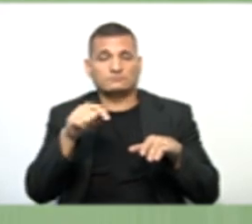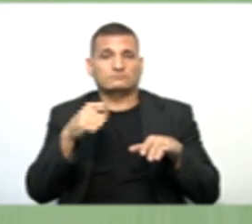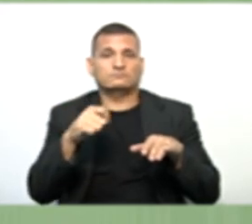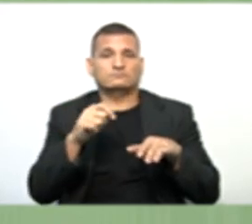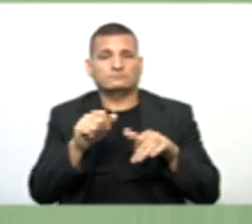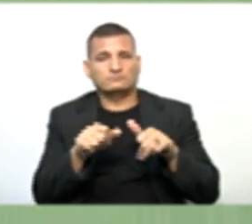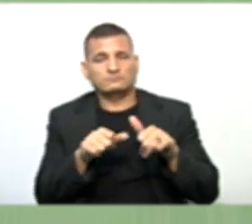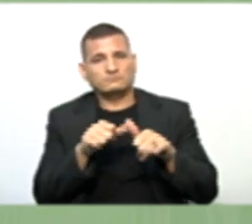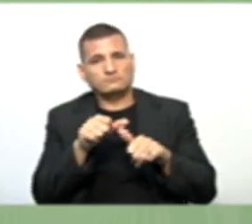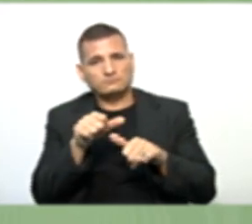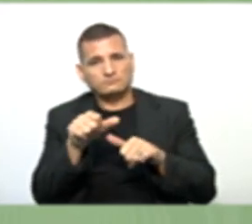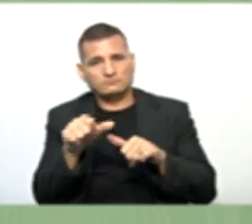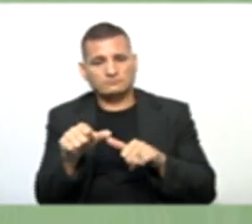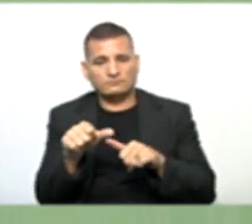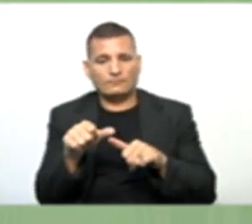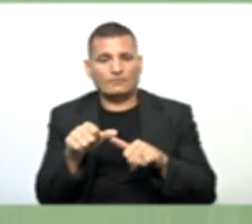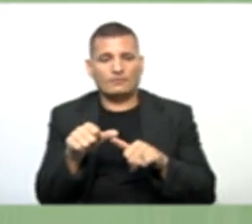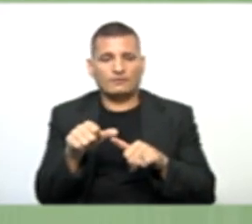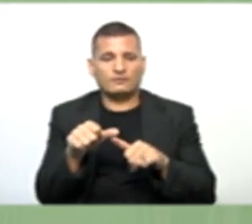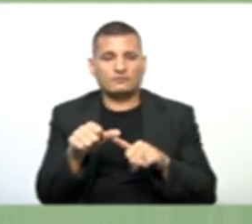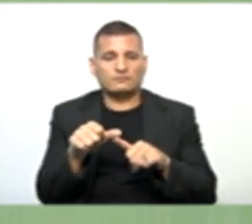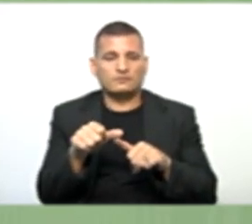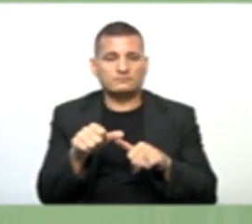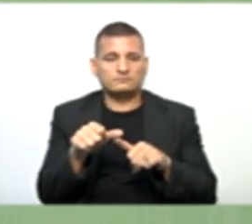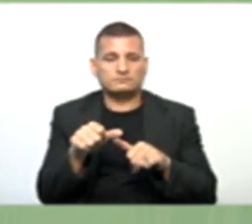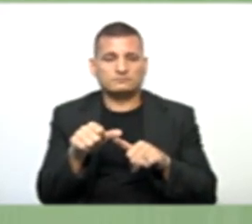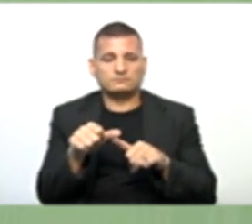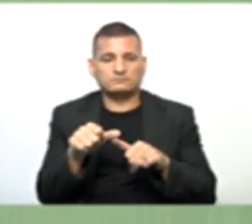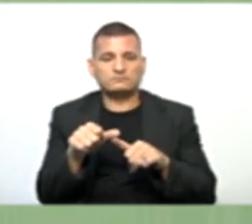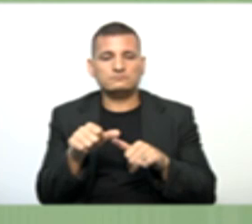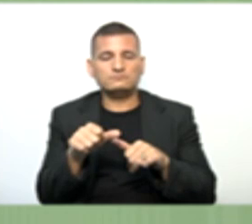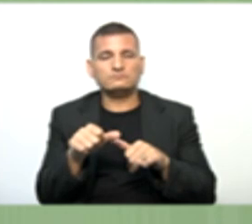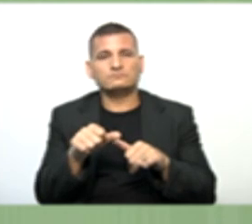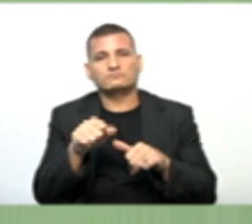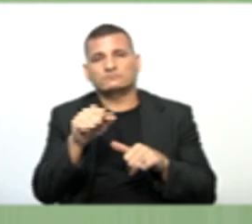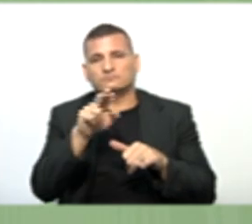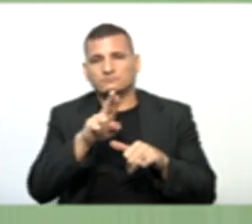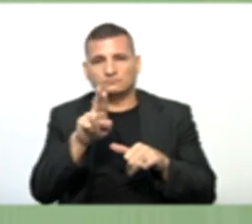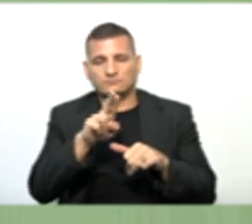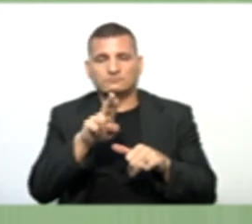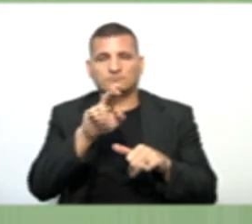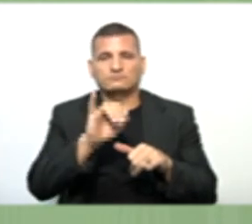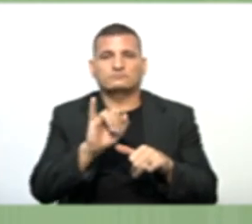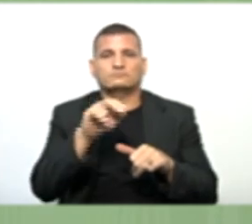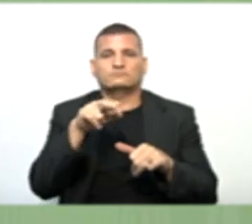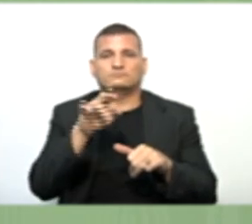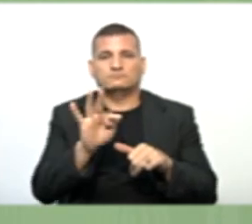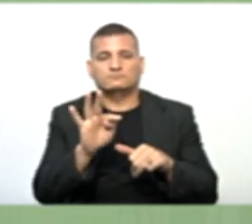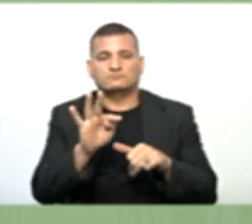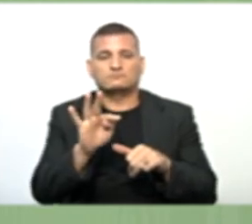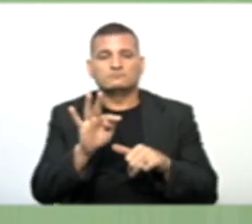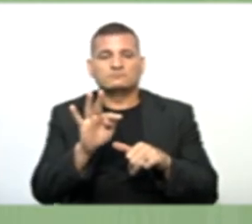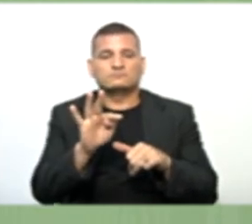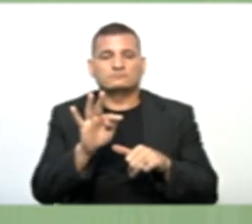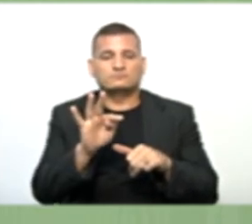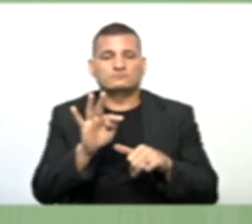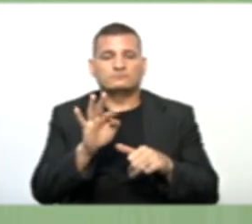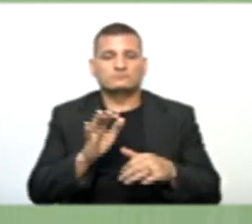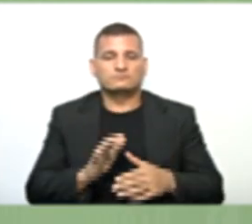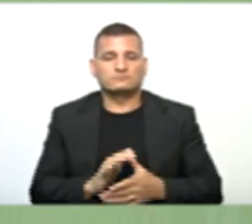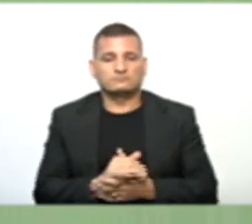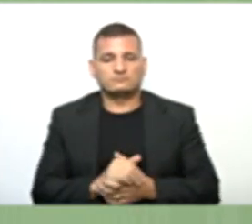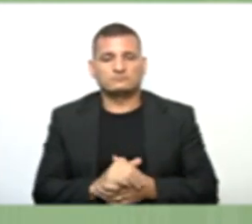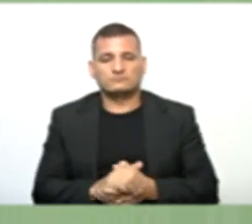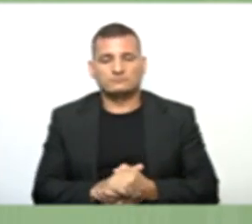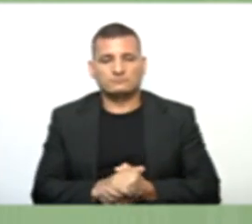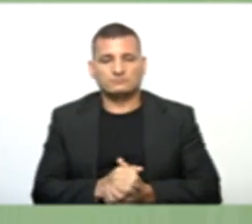do teclado, para um número inteiro. Aí nós usamos o comando int. Então aqui, vou marcar